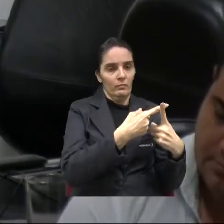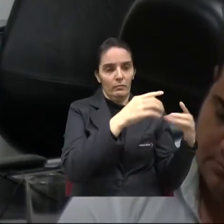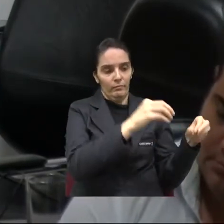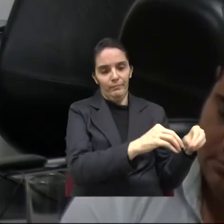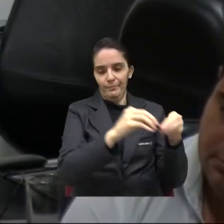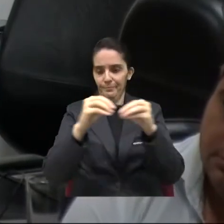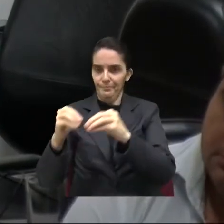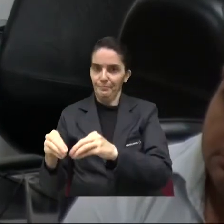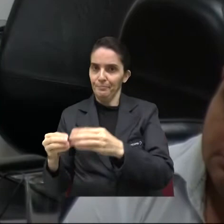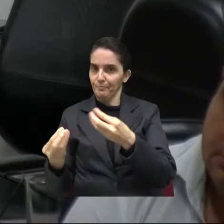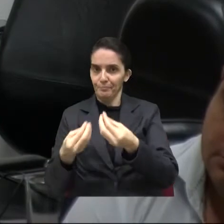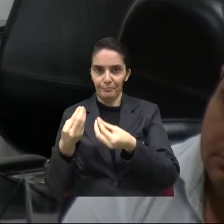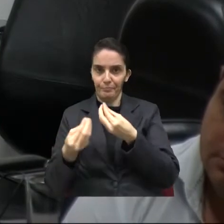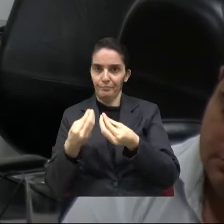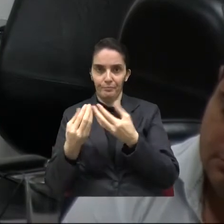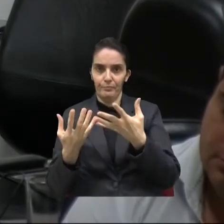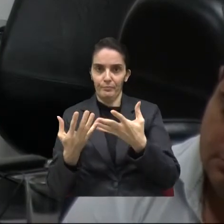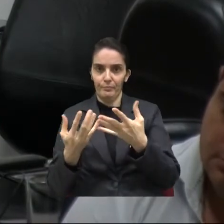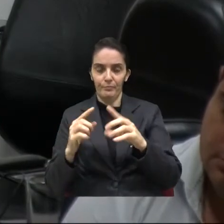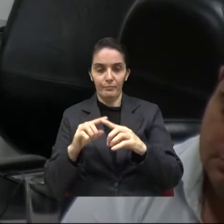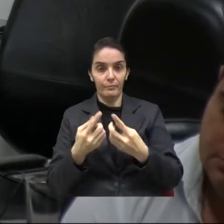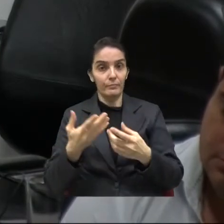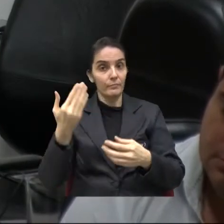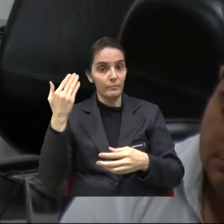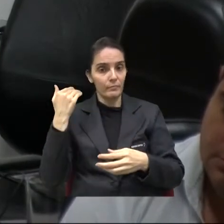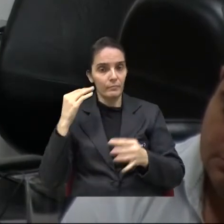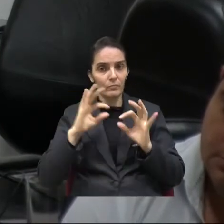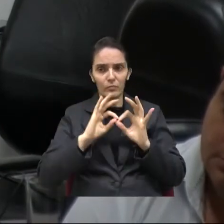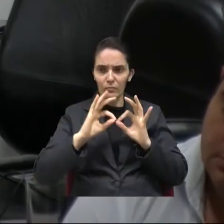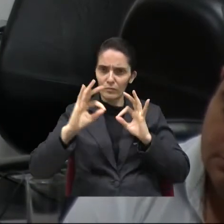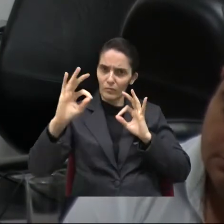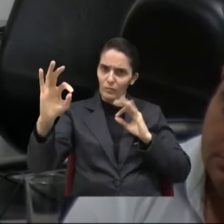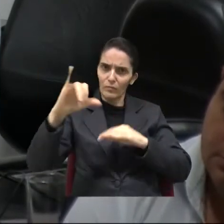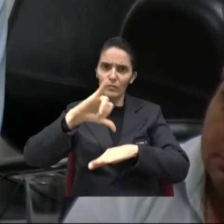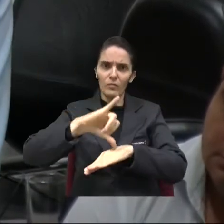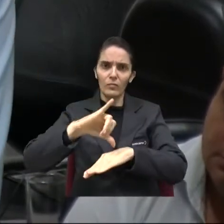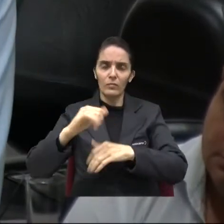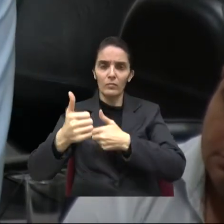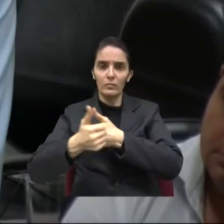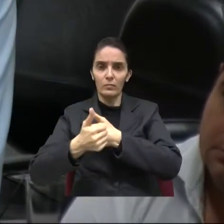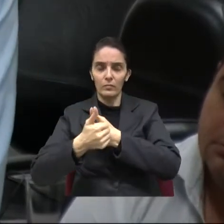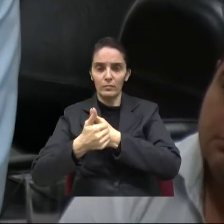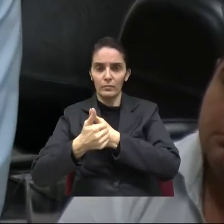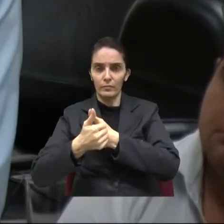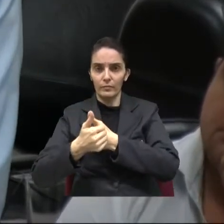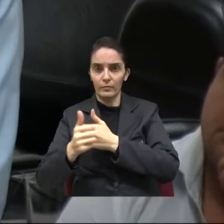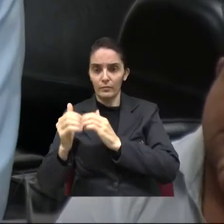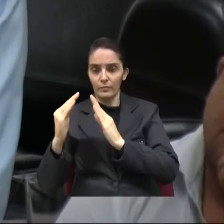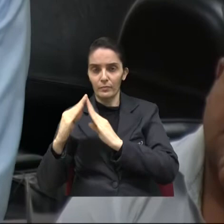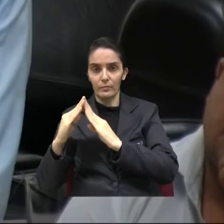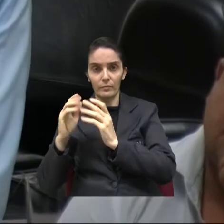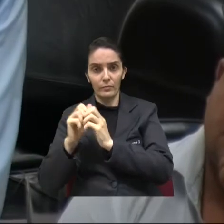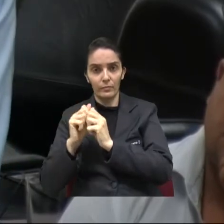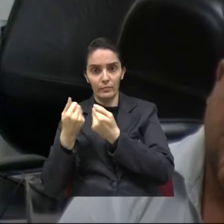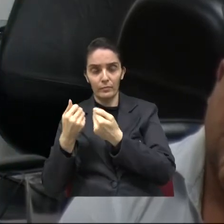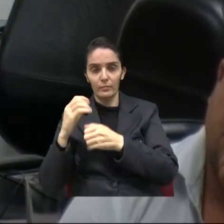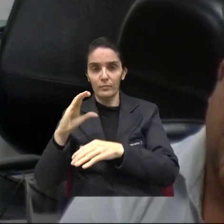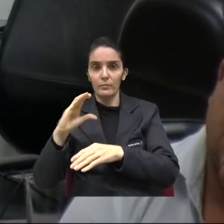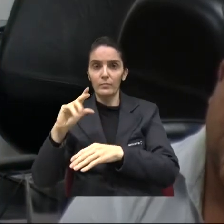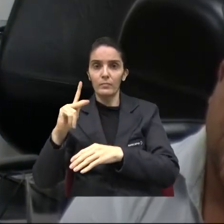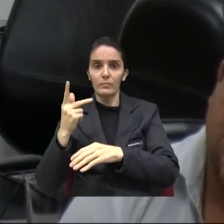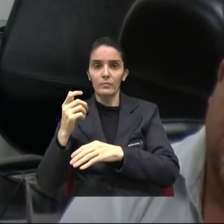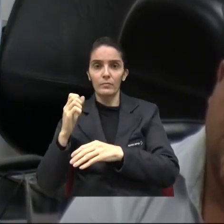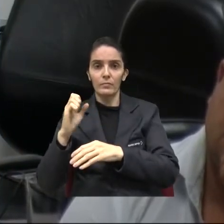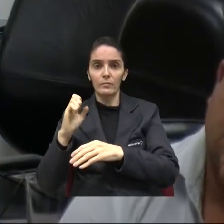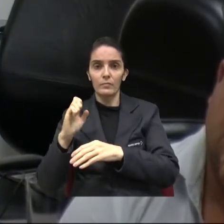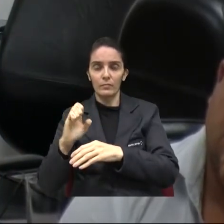era longe do centro, vereador Rafael. Ali em frente da padaria Cheque, tem um conjunto de casa que era moradia